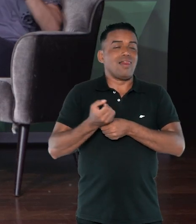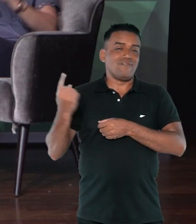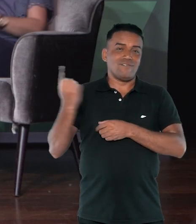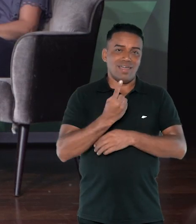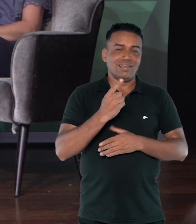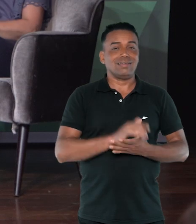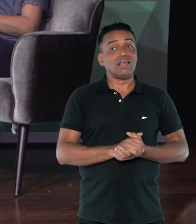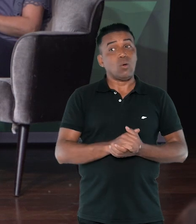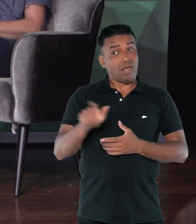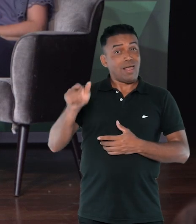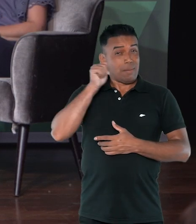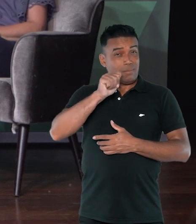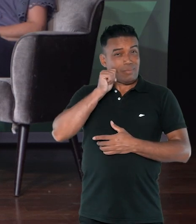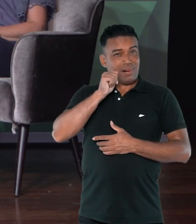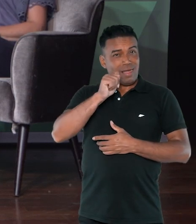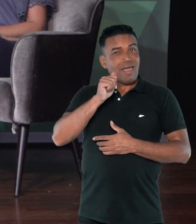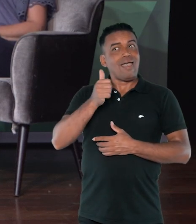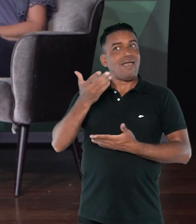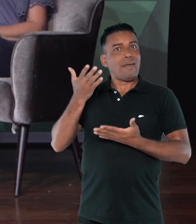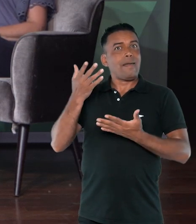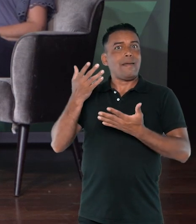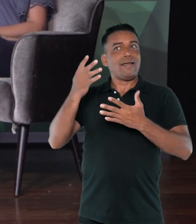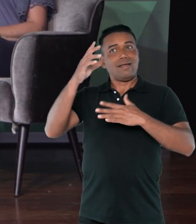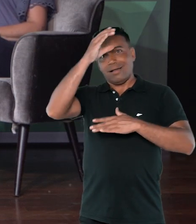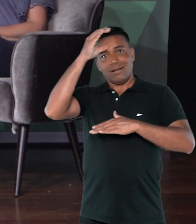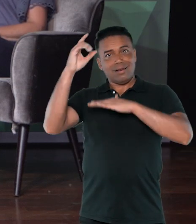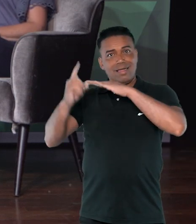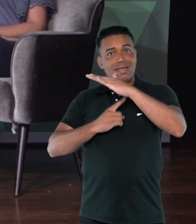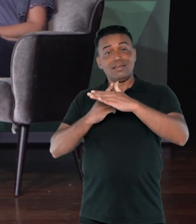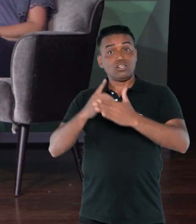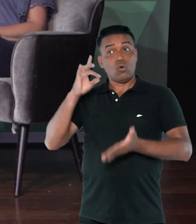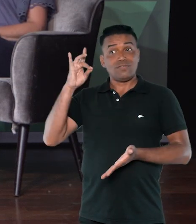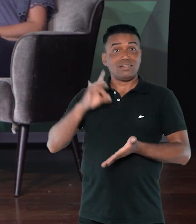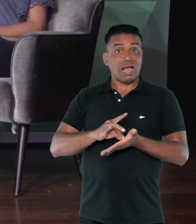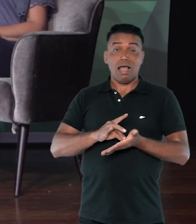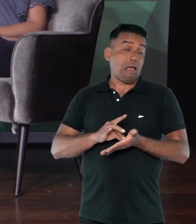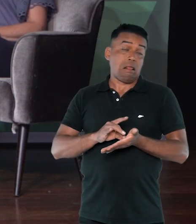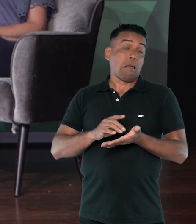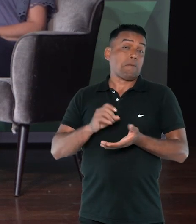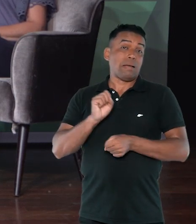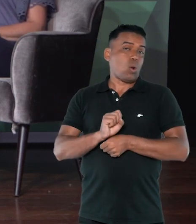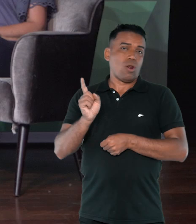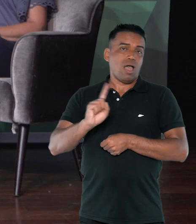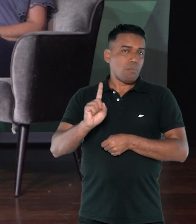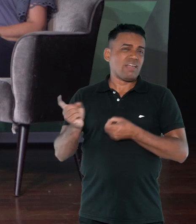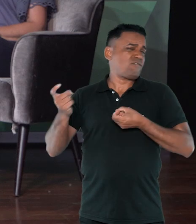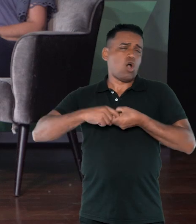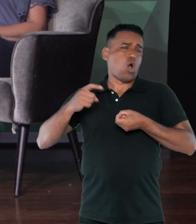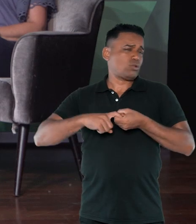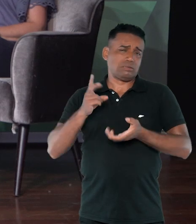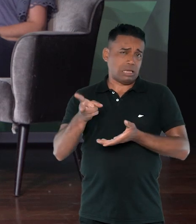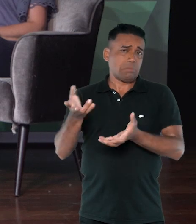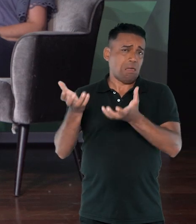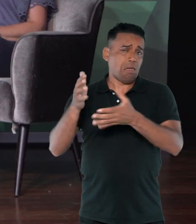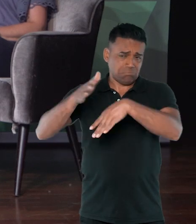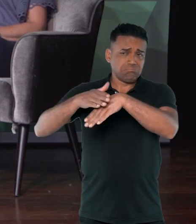voltar sempre que quiser, e é assim que funciona. E aí ela leu, E depois de um tempo ela me mandou mensagem: eu preciso